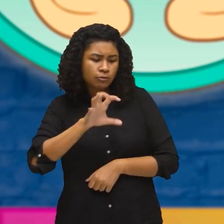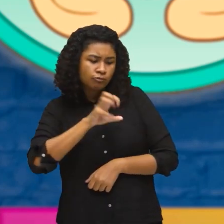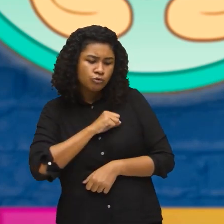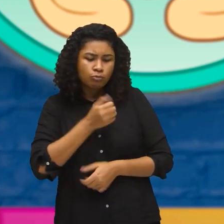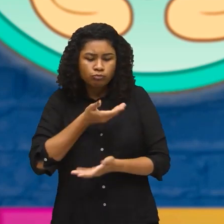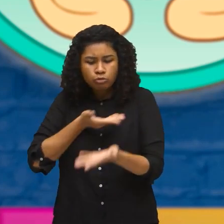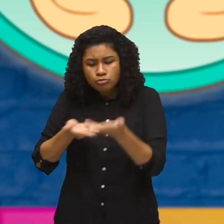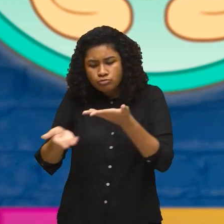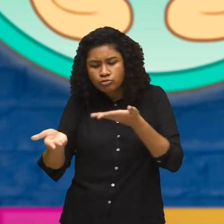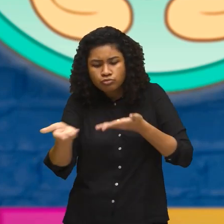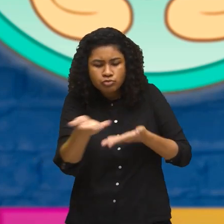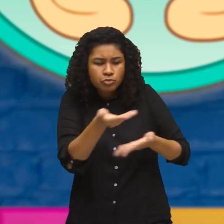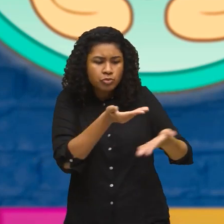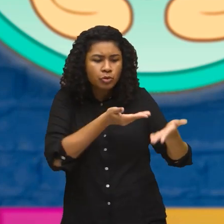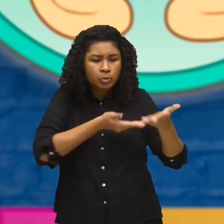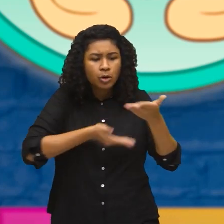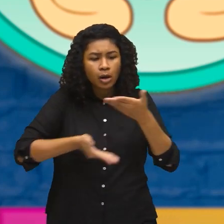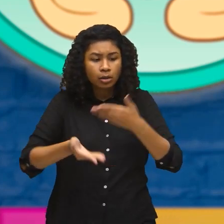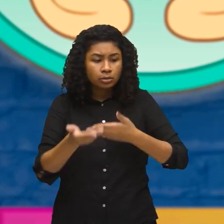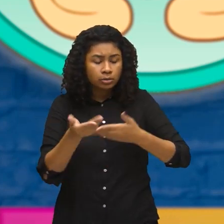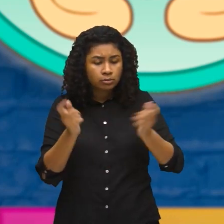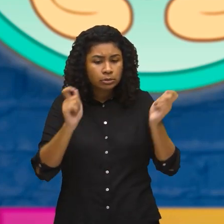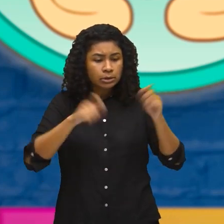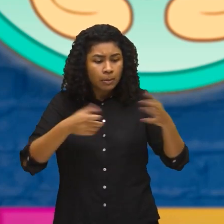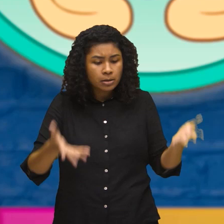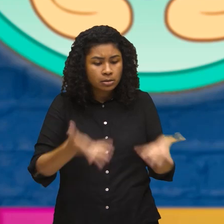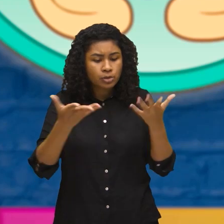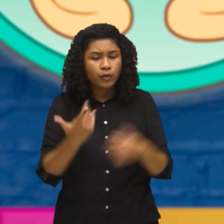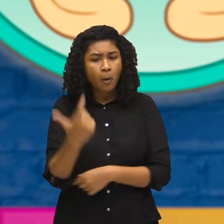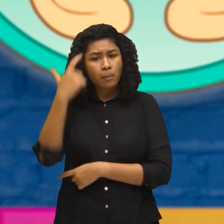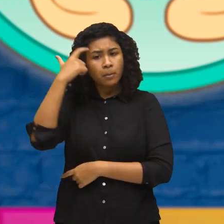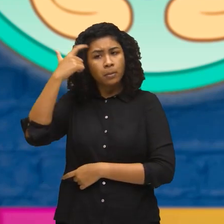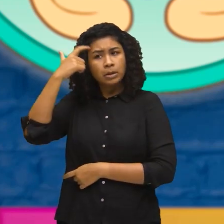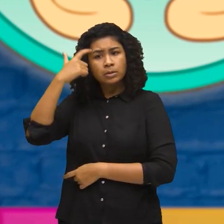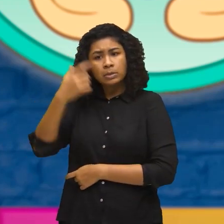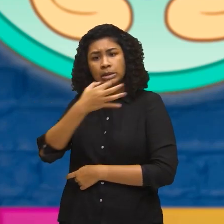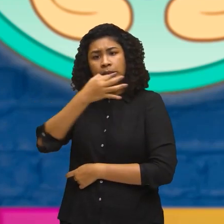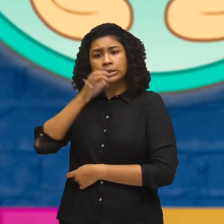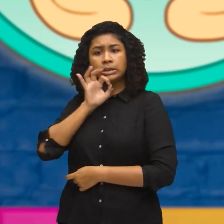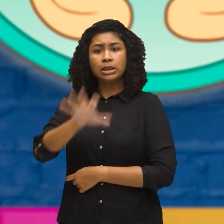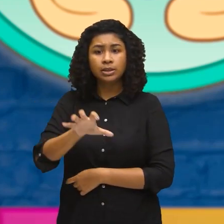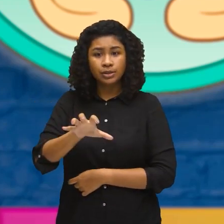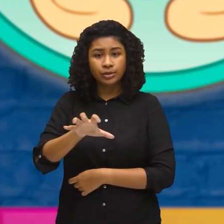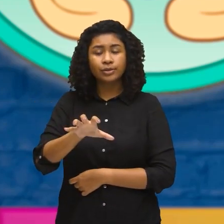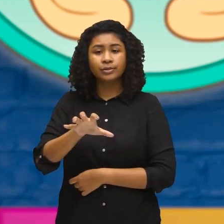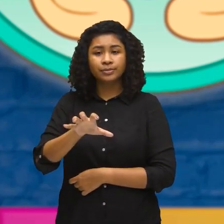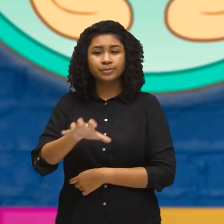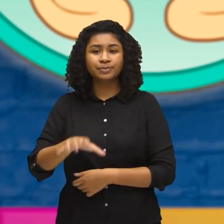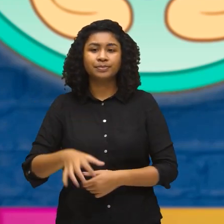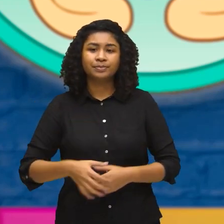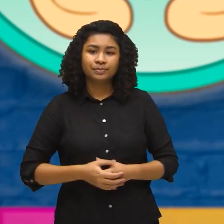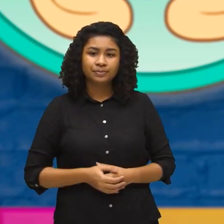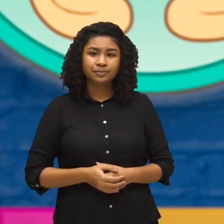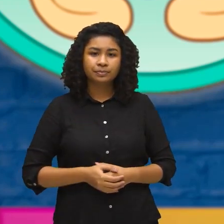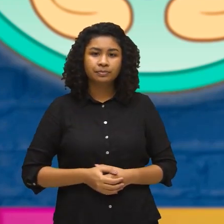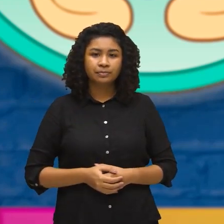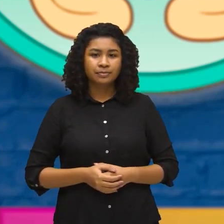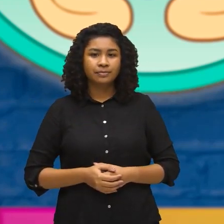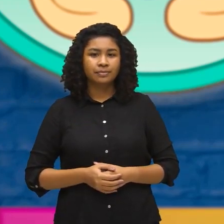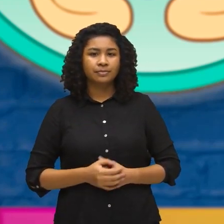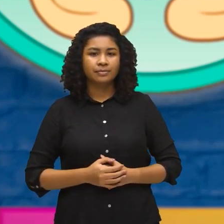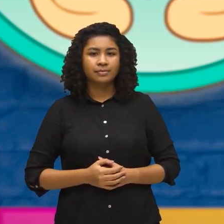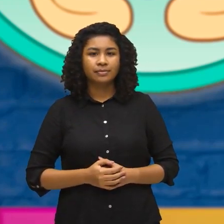um pensamento crítico. Será que se eu fizer isso com meu colega, se fosse eu